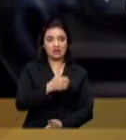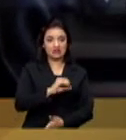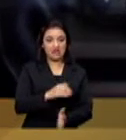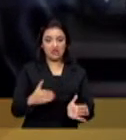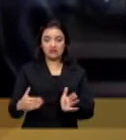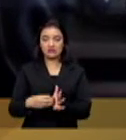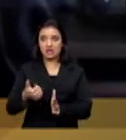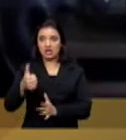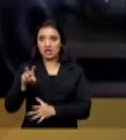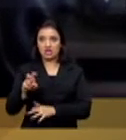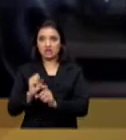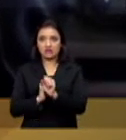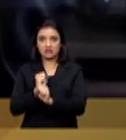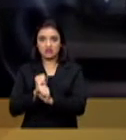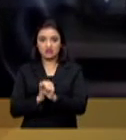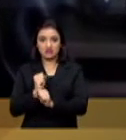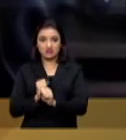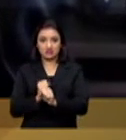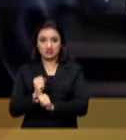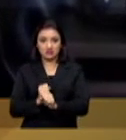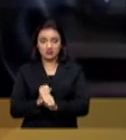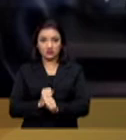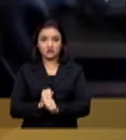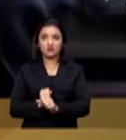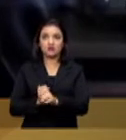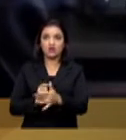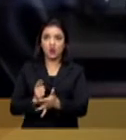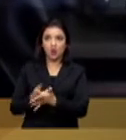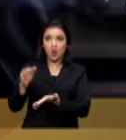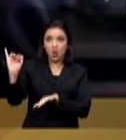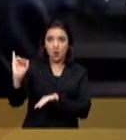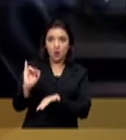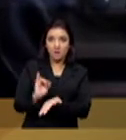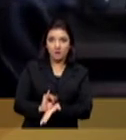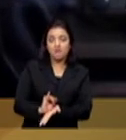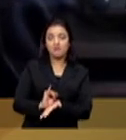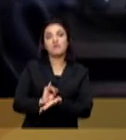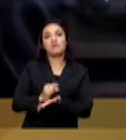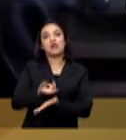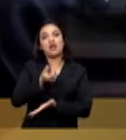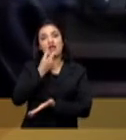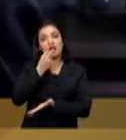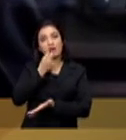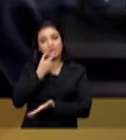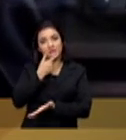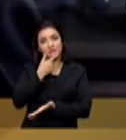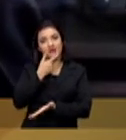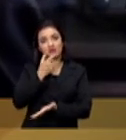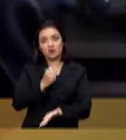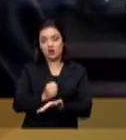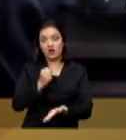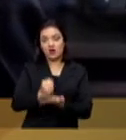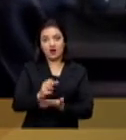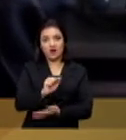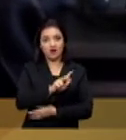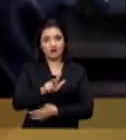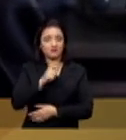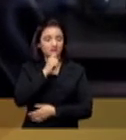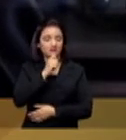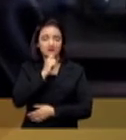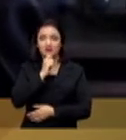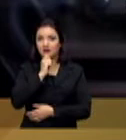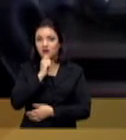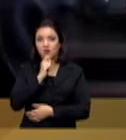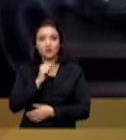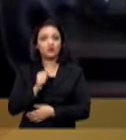e comercialização de medicamentos sem registro não passa, nem no teste da crueldade, nem no da individualização